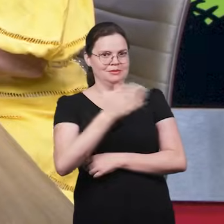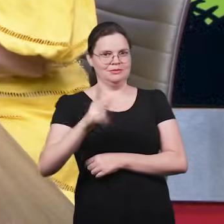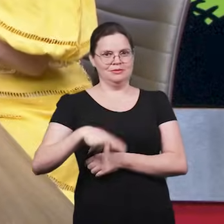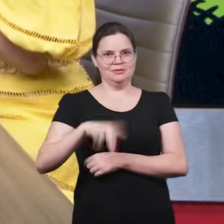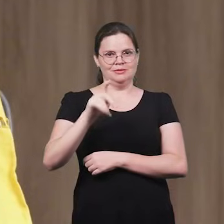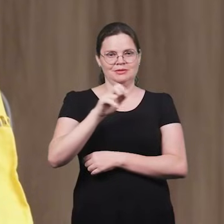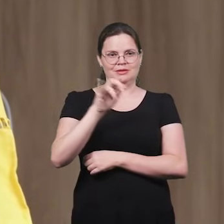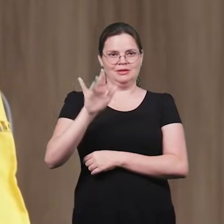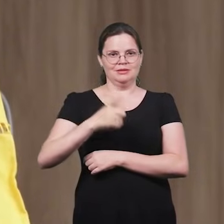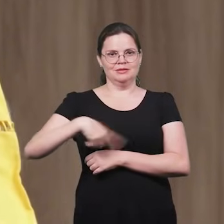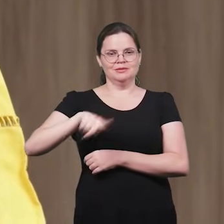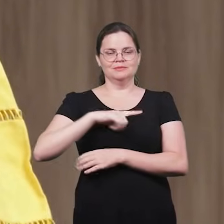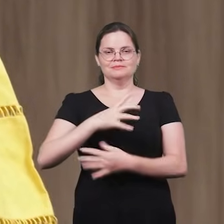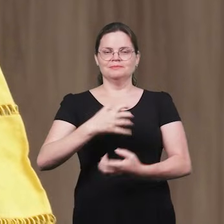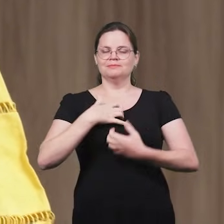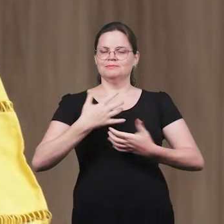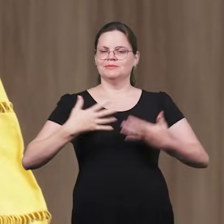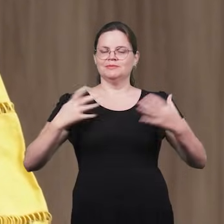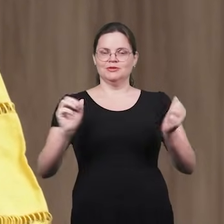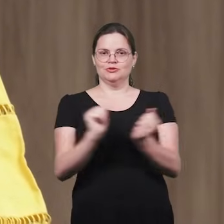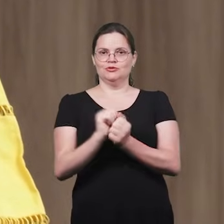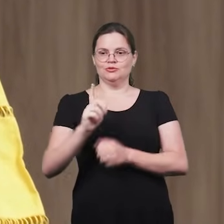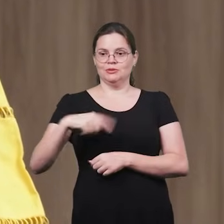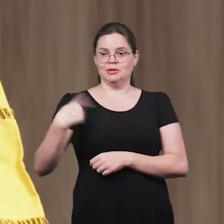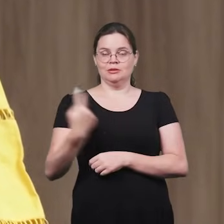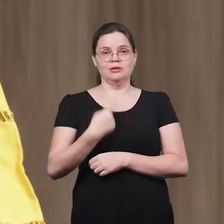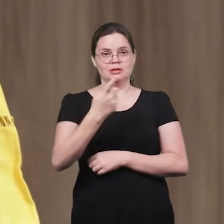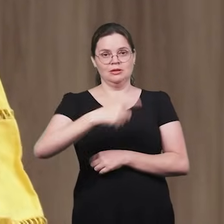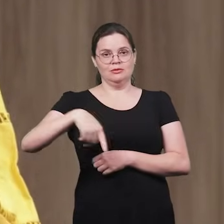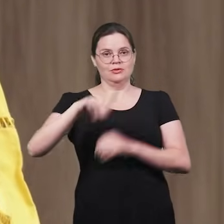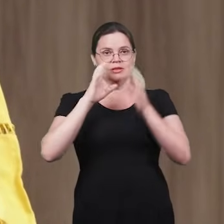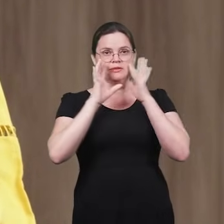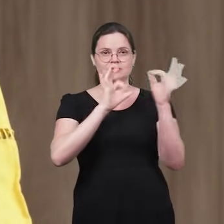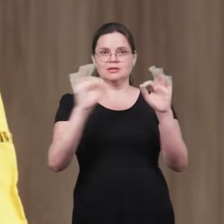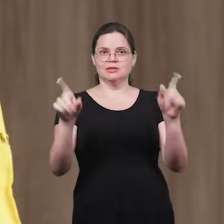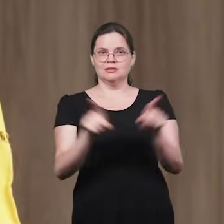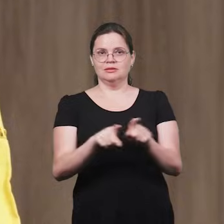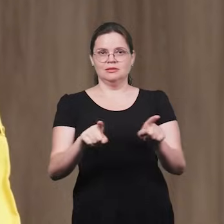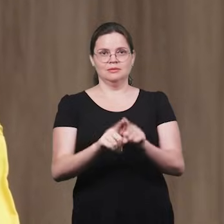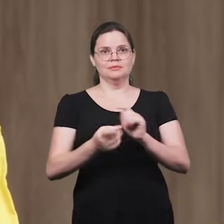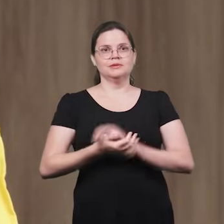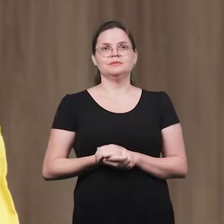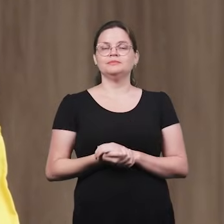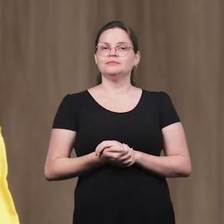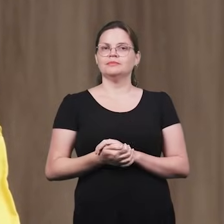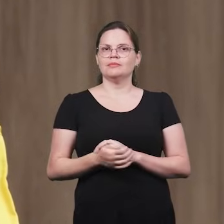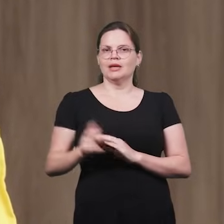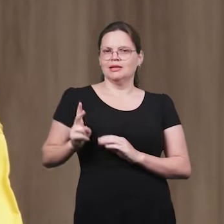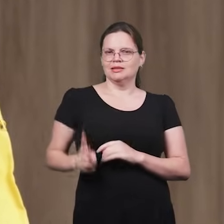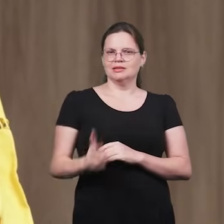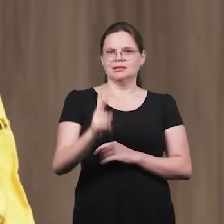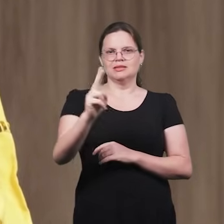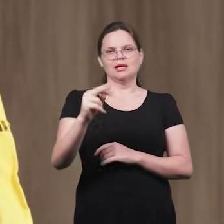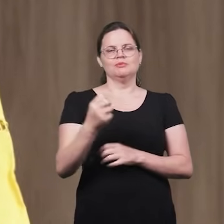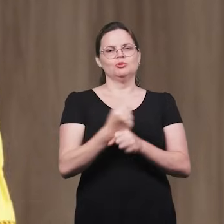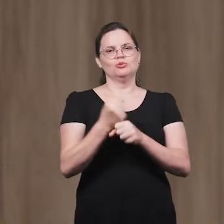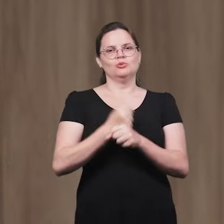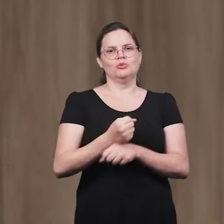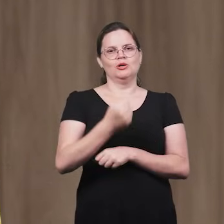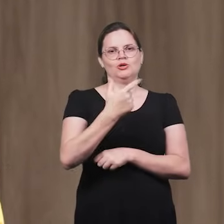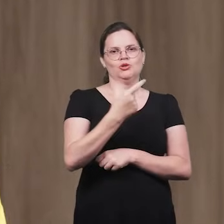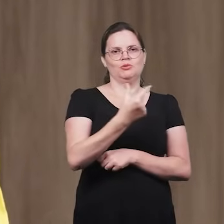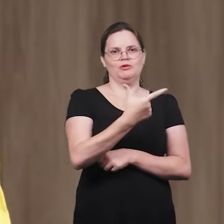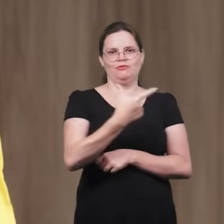estarmos juntas, a paz do Senhor, a você que nos acompanha e você que está conosco desde 2020, no início